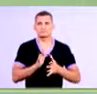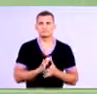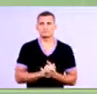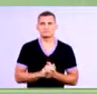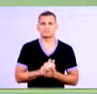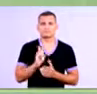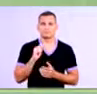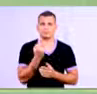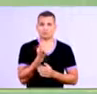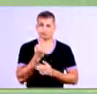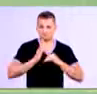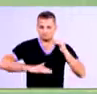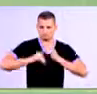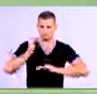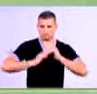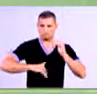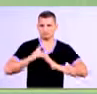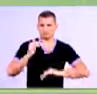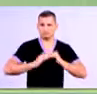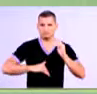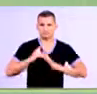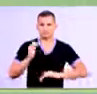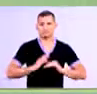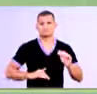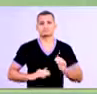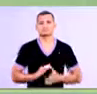nós desenvolvedores.